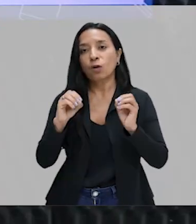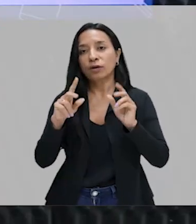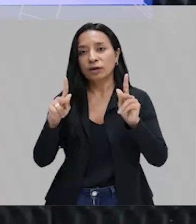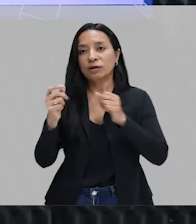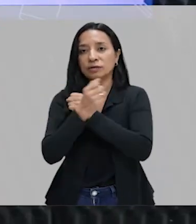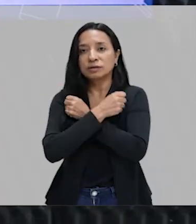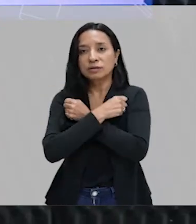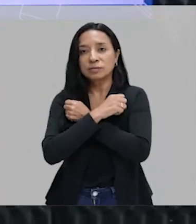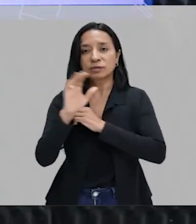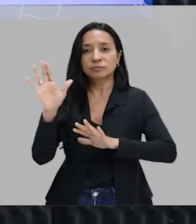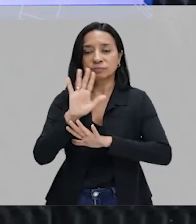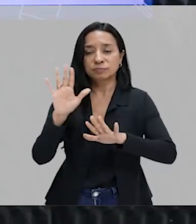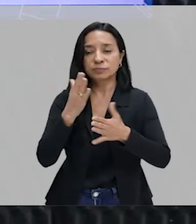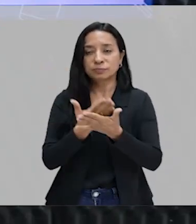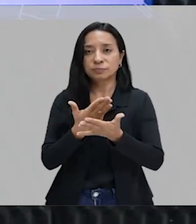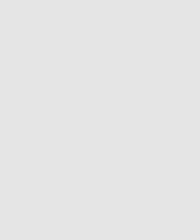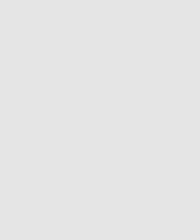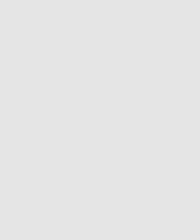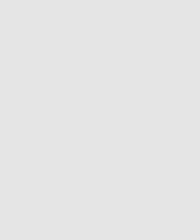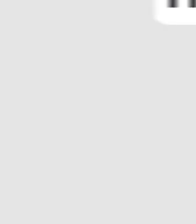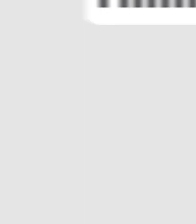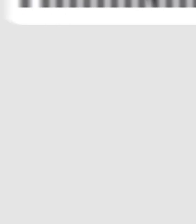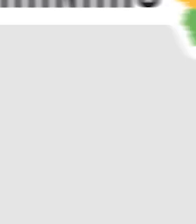Um grande abraço e até o nosso próximo encontro.